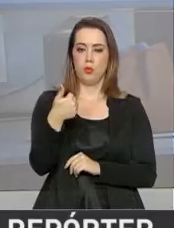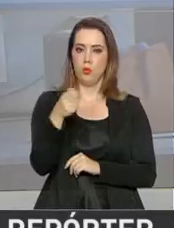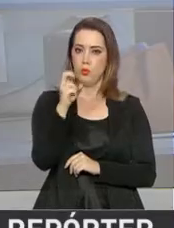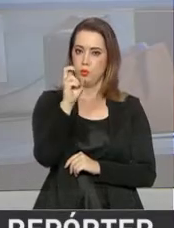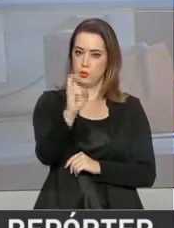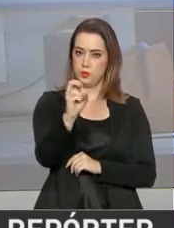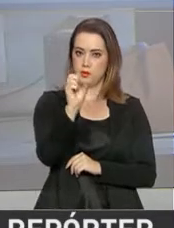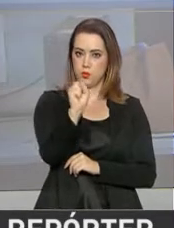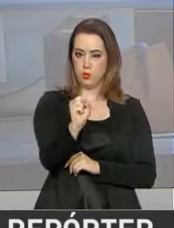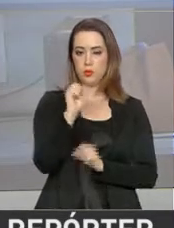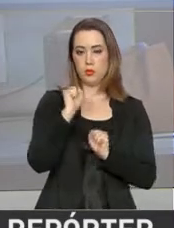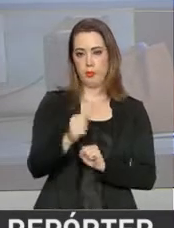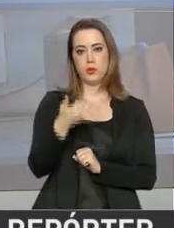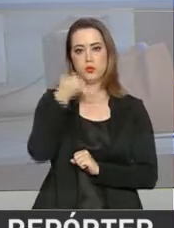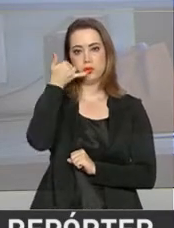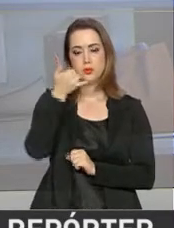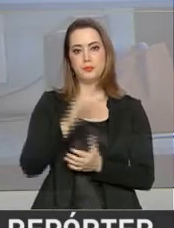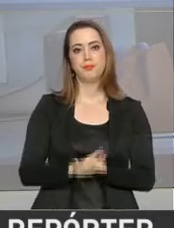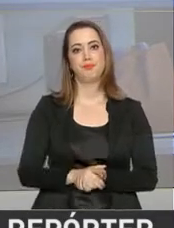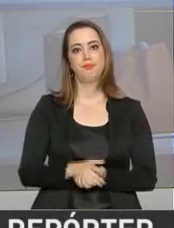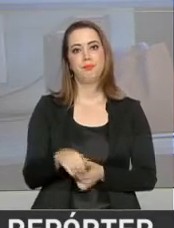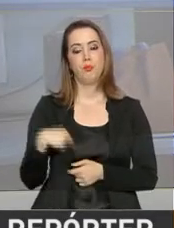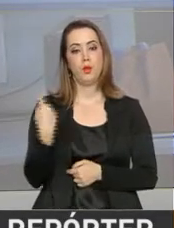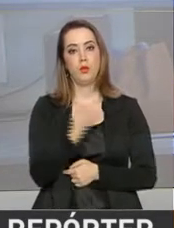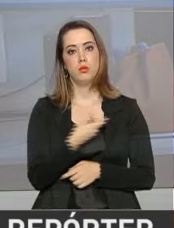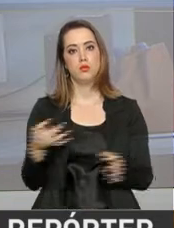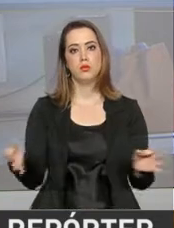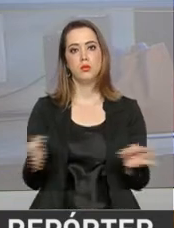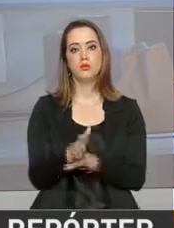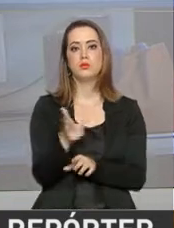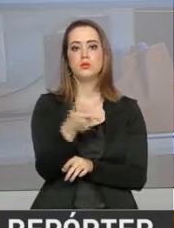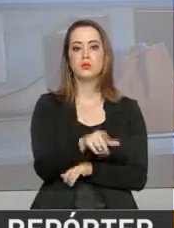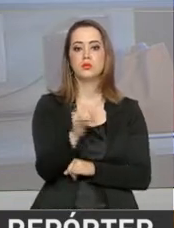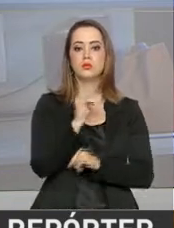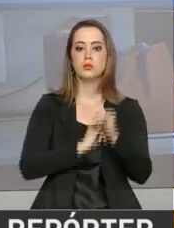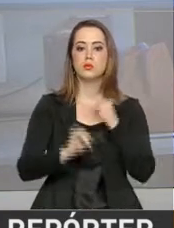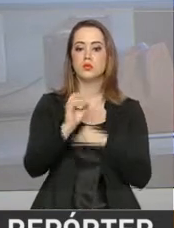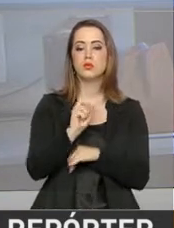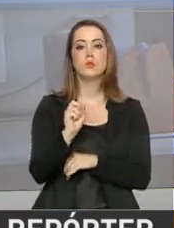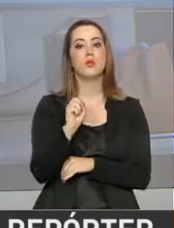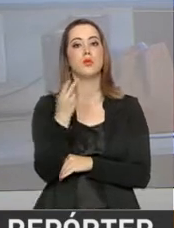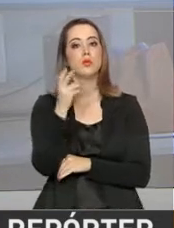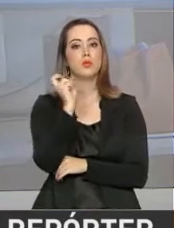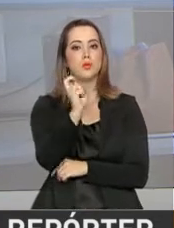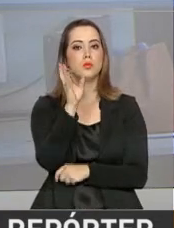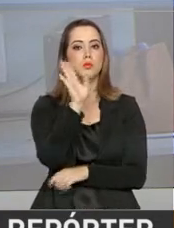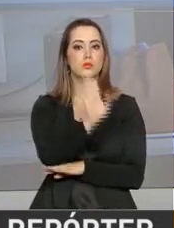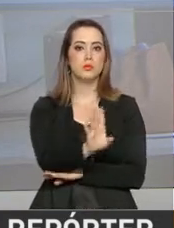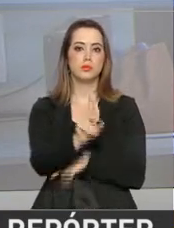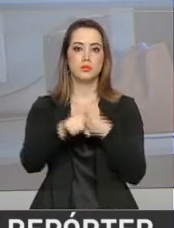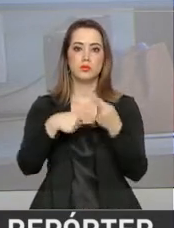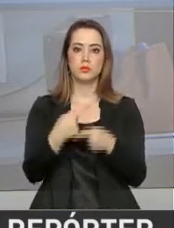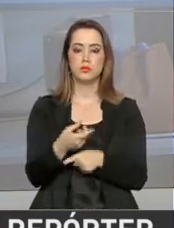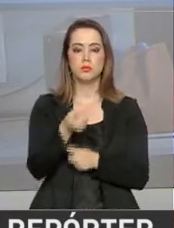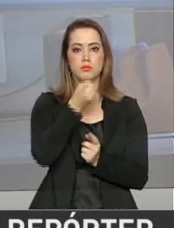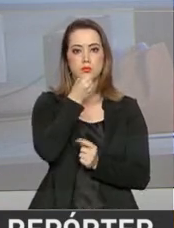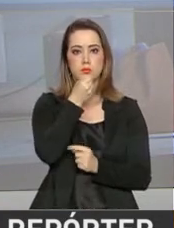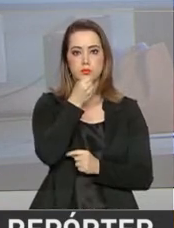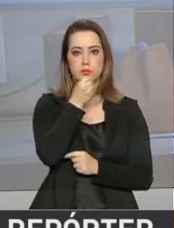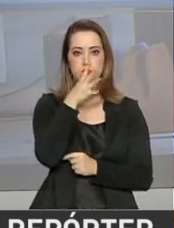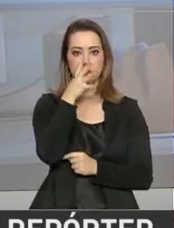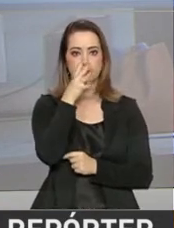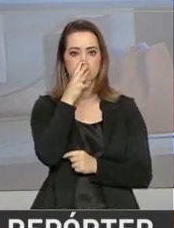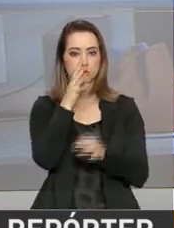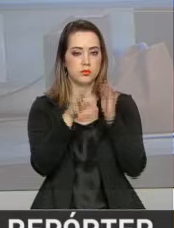158. Bom, e nós ficamos por aqui. Voltamos a qualquer momento com outras informações ou às 5 da tarde na próxima edição do Repórter